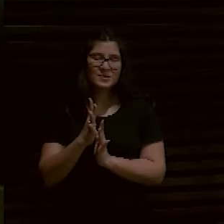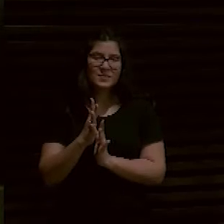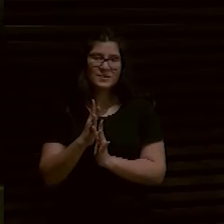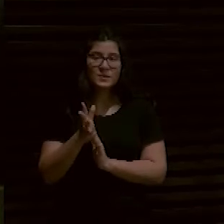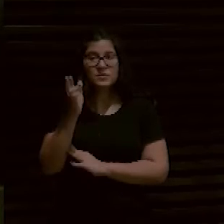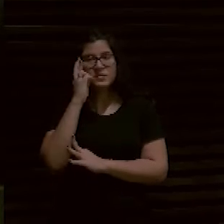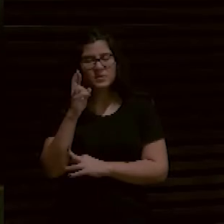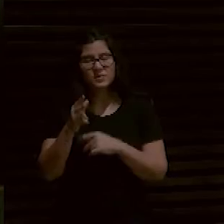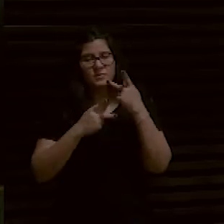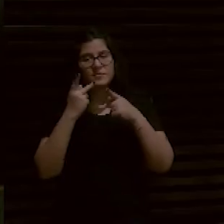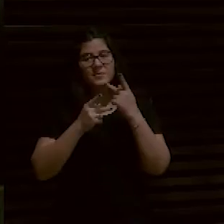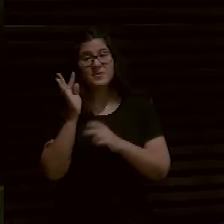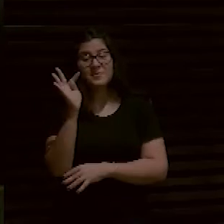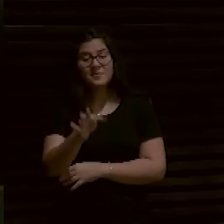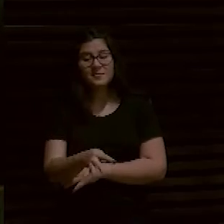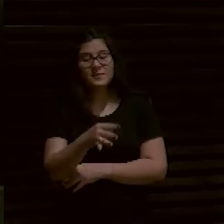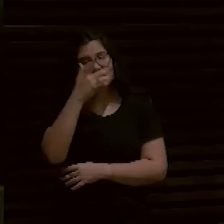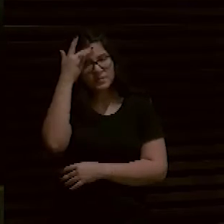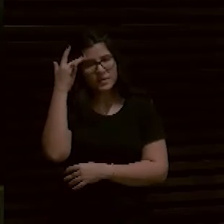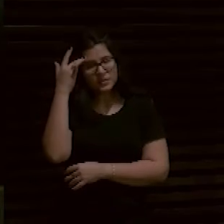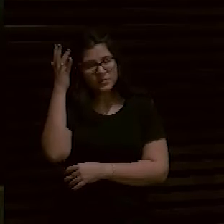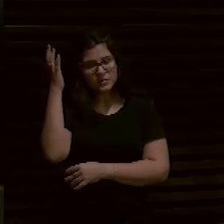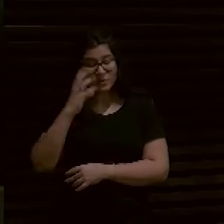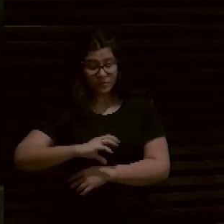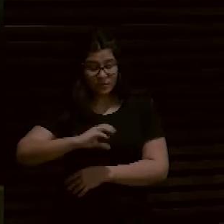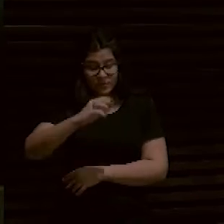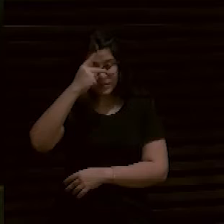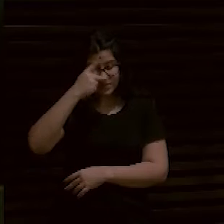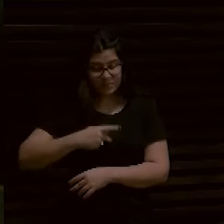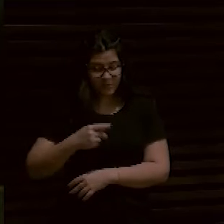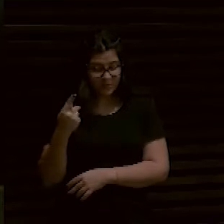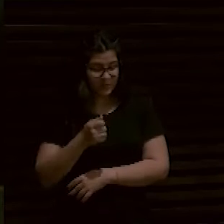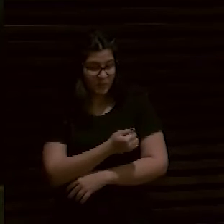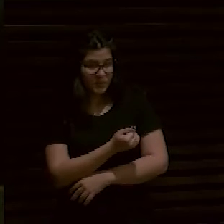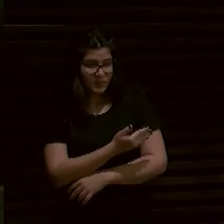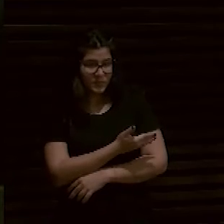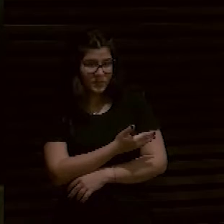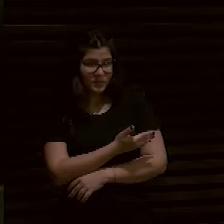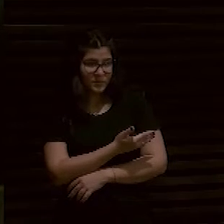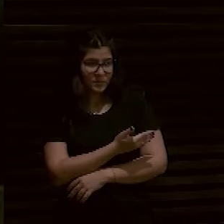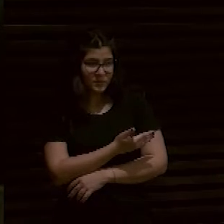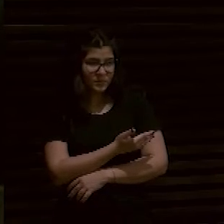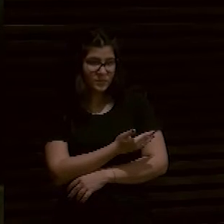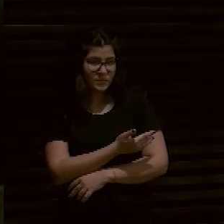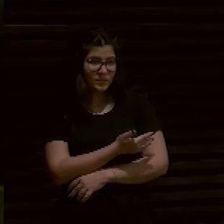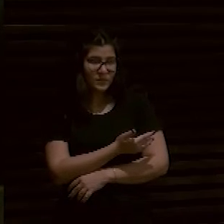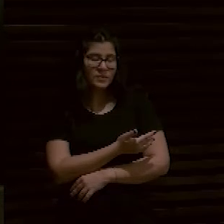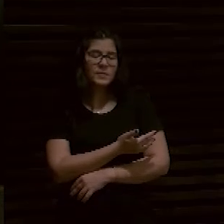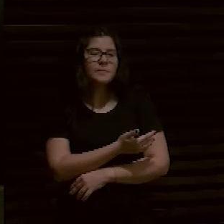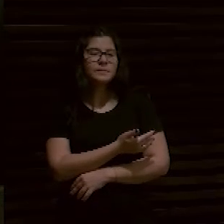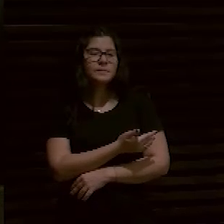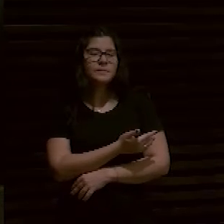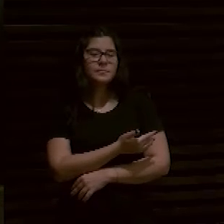fim do homem que confia em si mesmo e no seu coração é o desalento. Isto é,